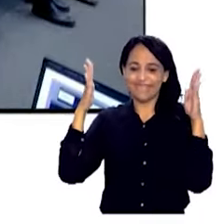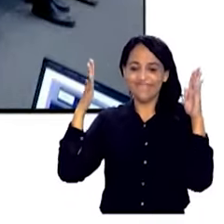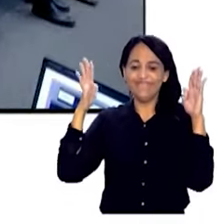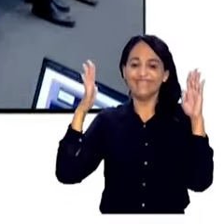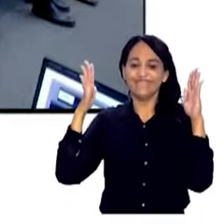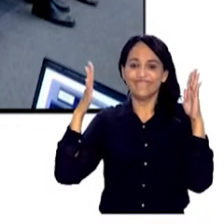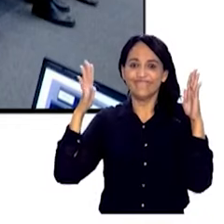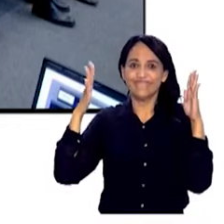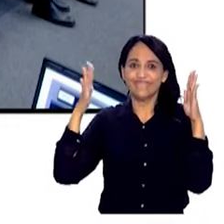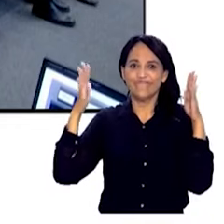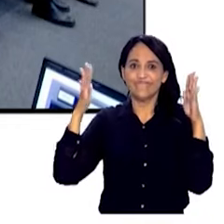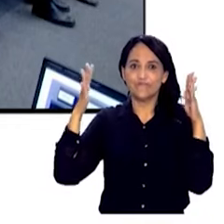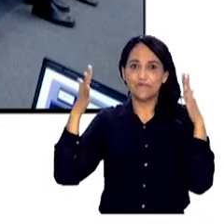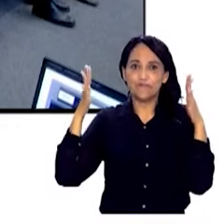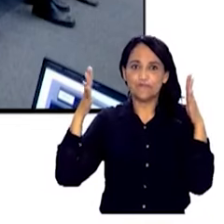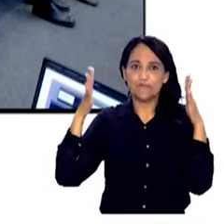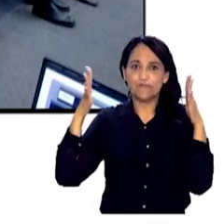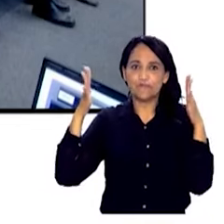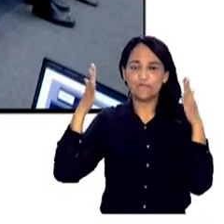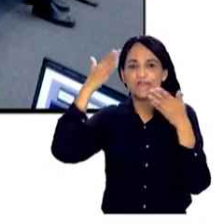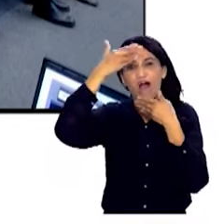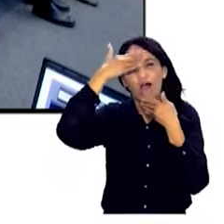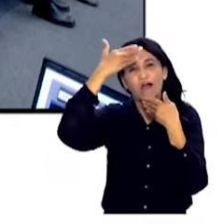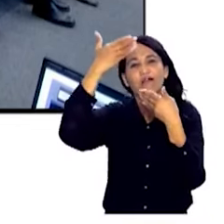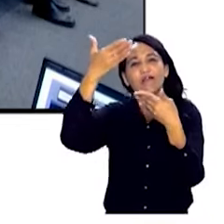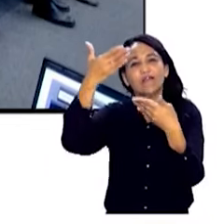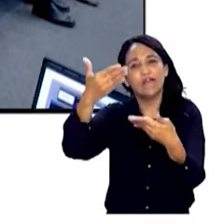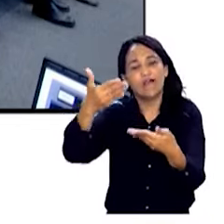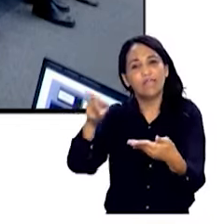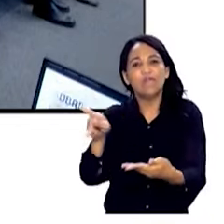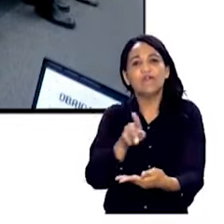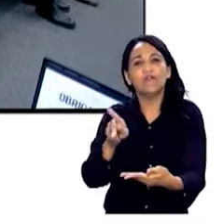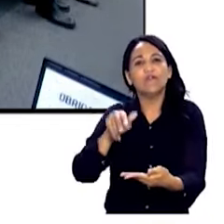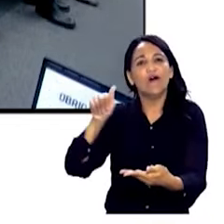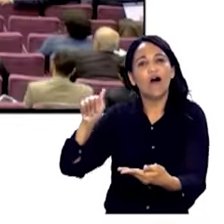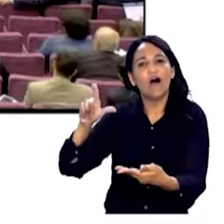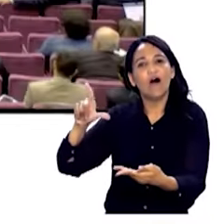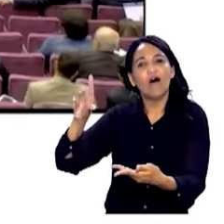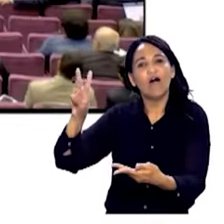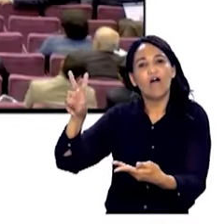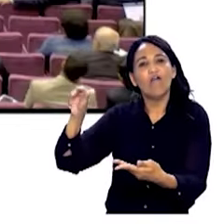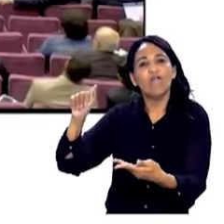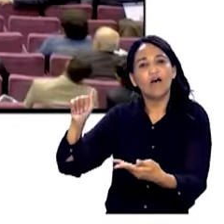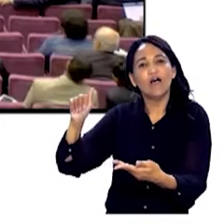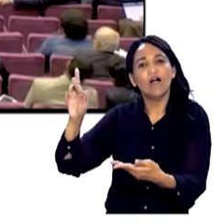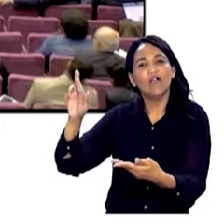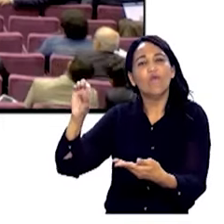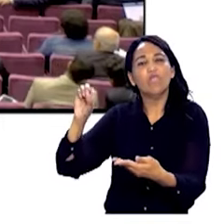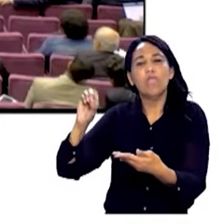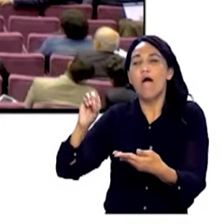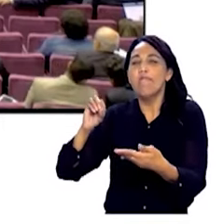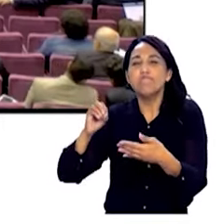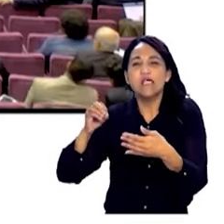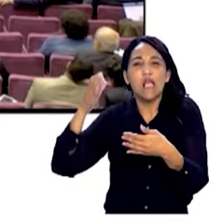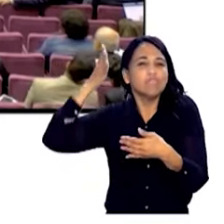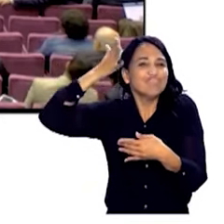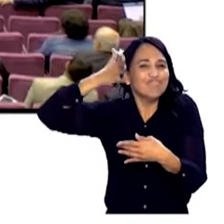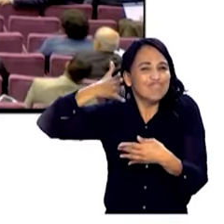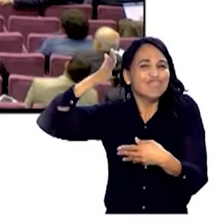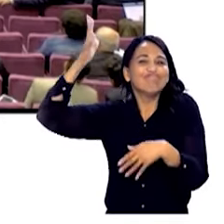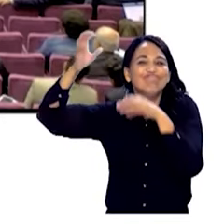proferida nós aqui agradecemos Professor Álvaro ragoni pela sua clareza na exposição inclusive